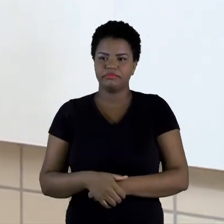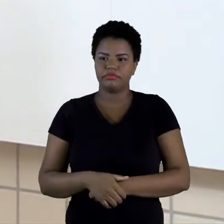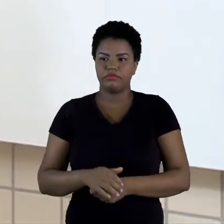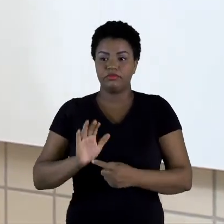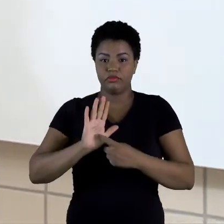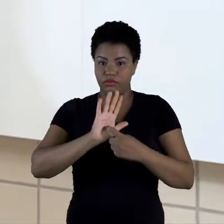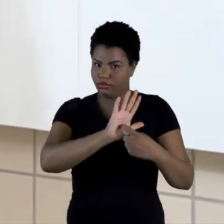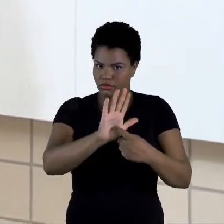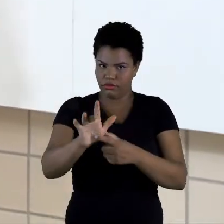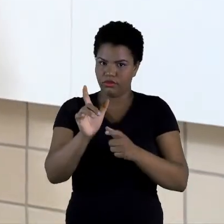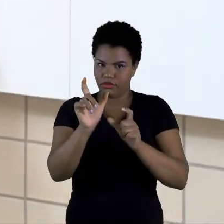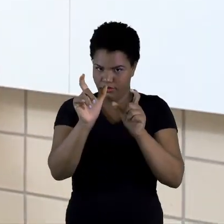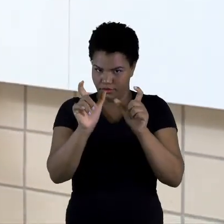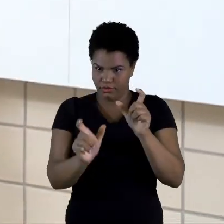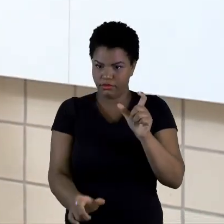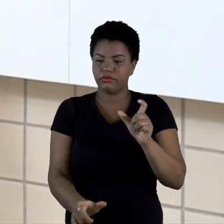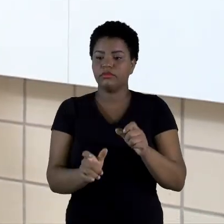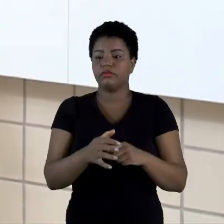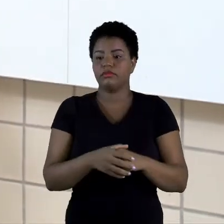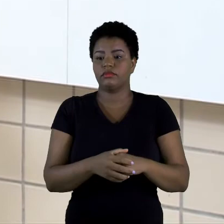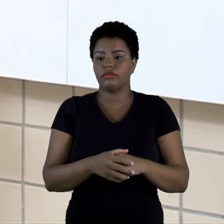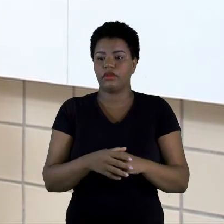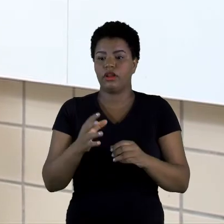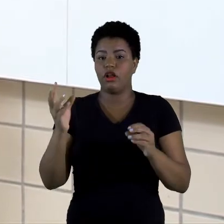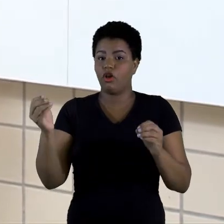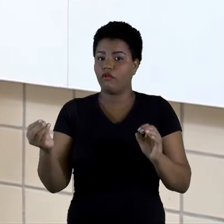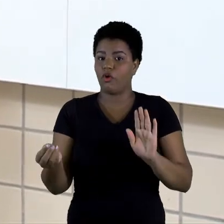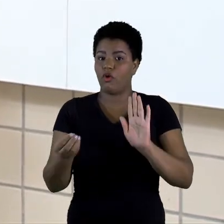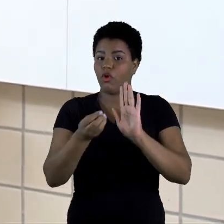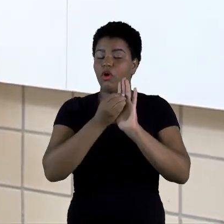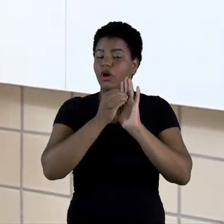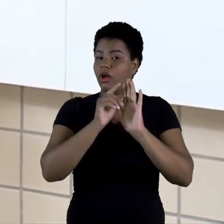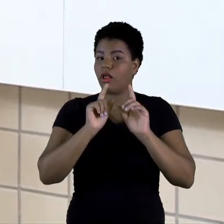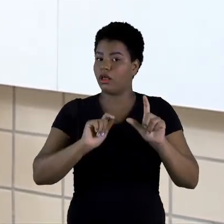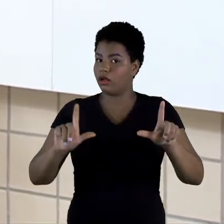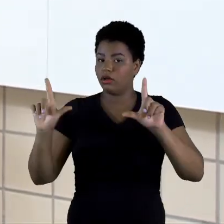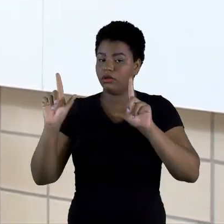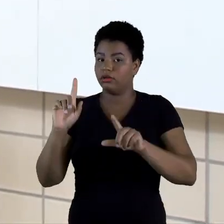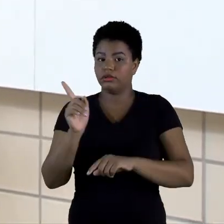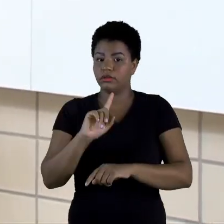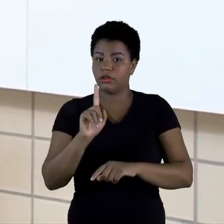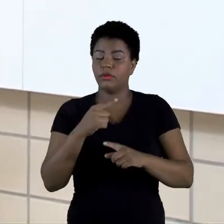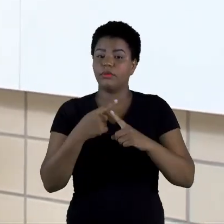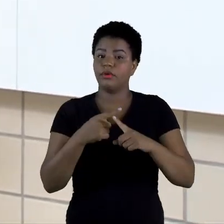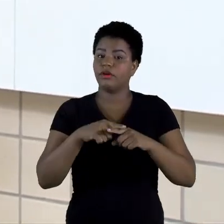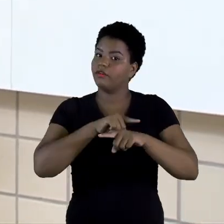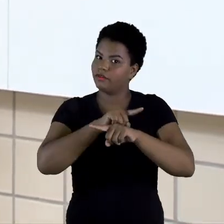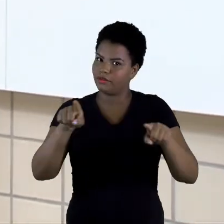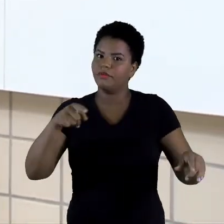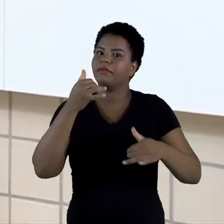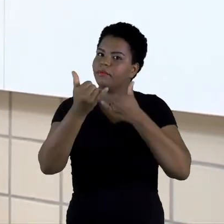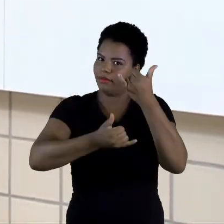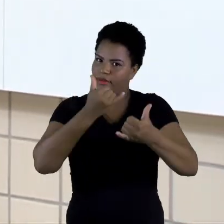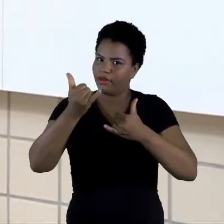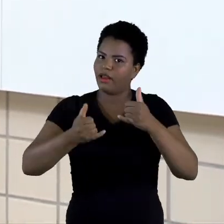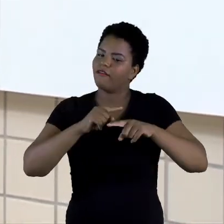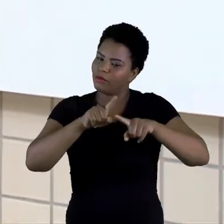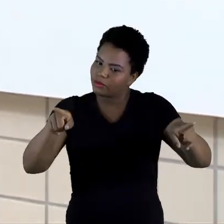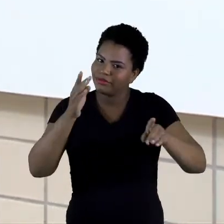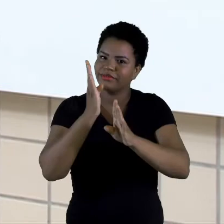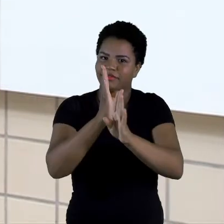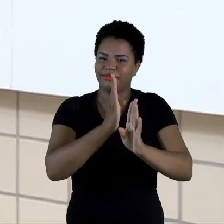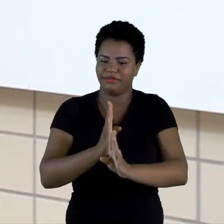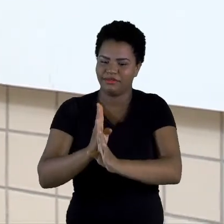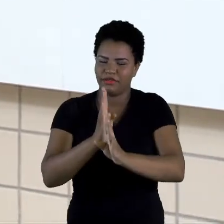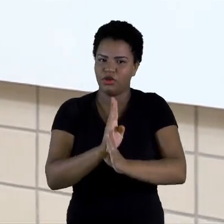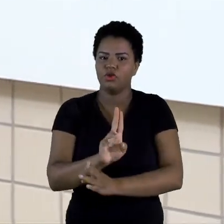palavras, não vou colocar no quadro. Por que que eu não vou colocar? Porque agora vocês vão brincar e vocês é que vão achar.